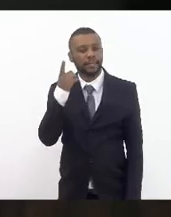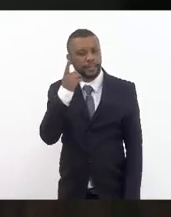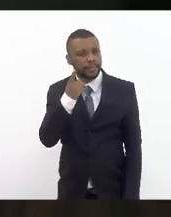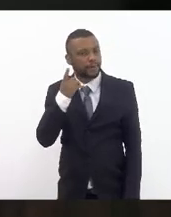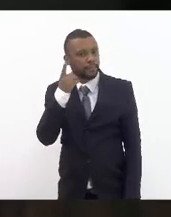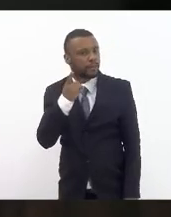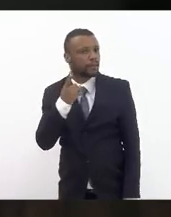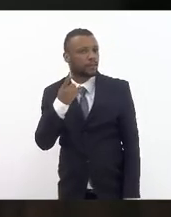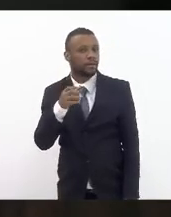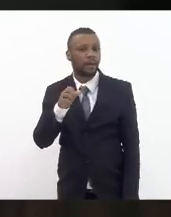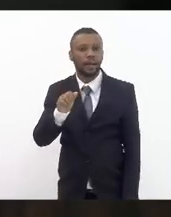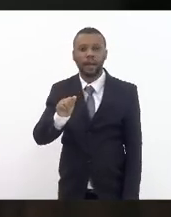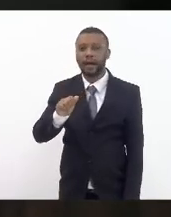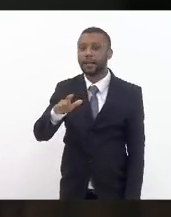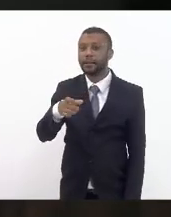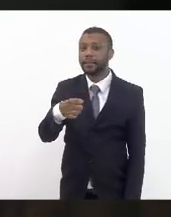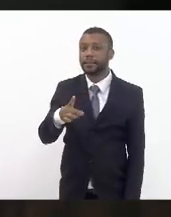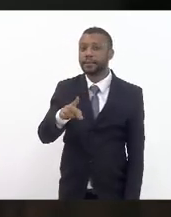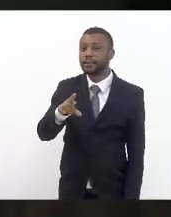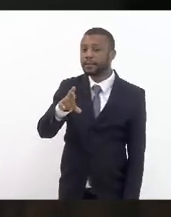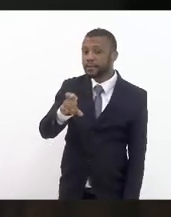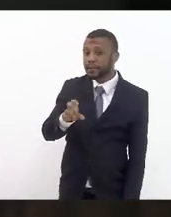Deputado Alexandre Knobloch.